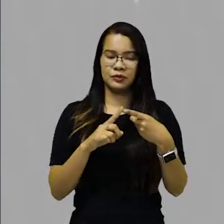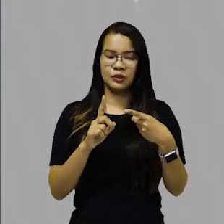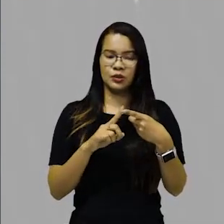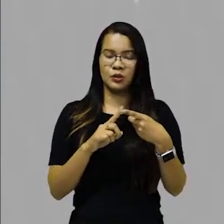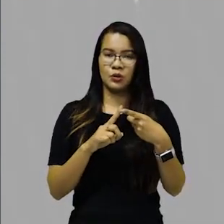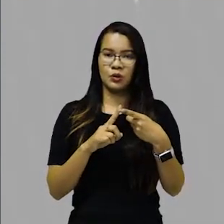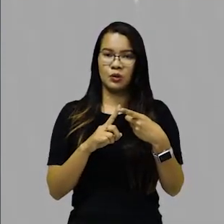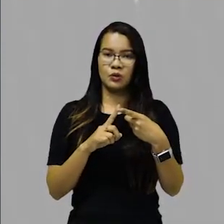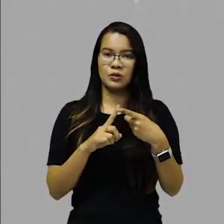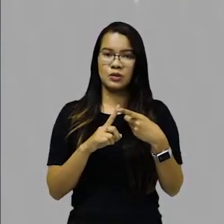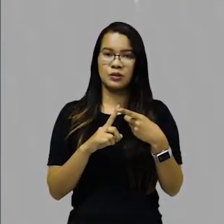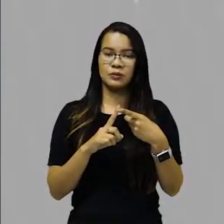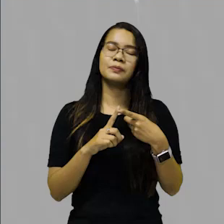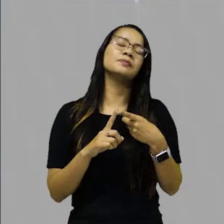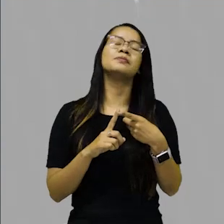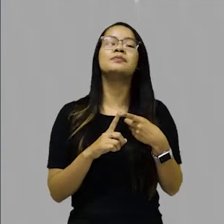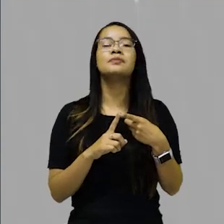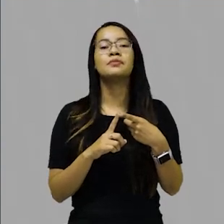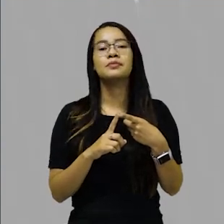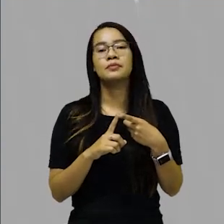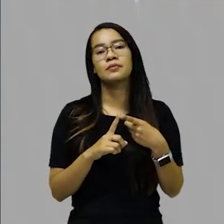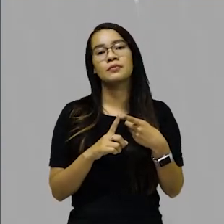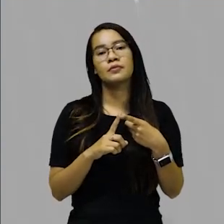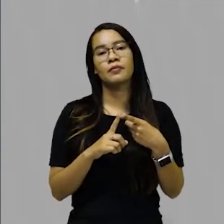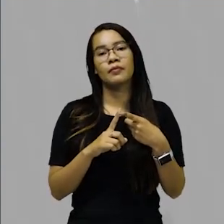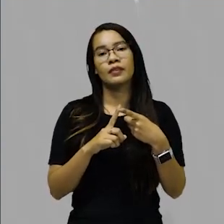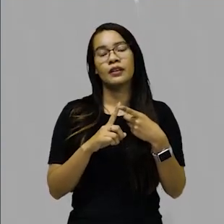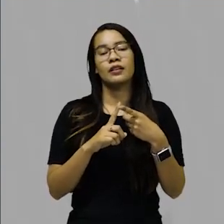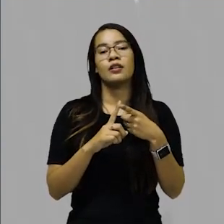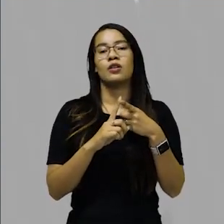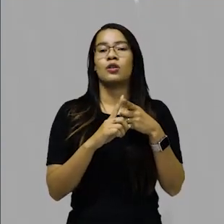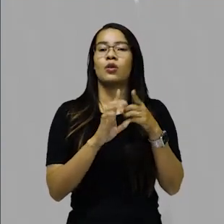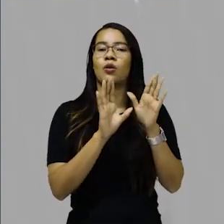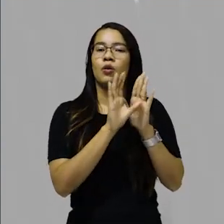e as características do chamado feminismo,